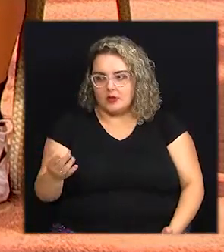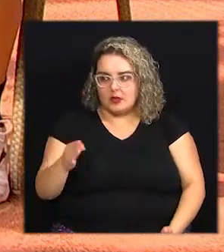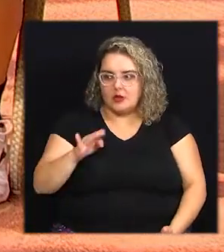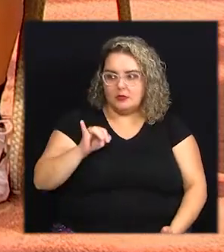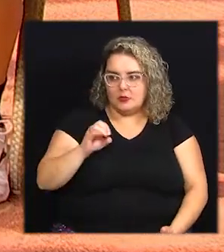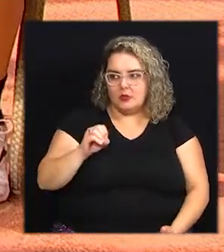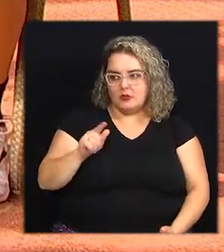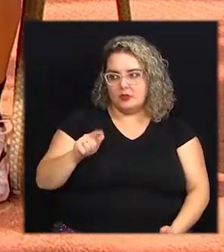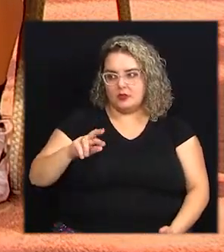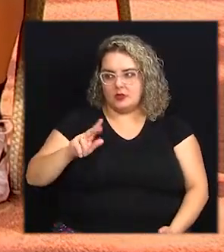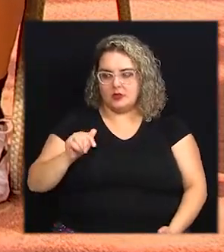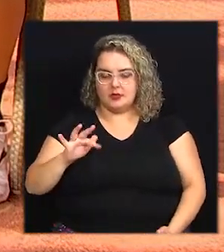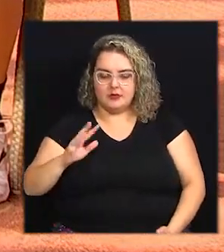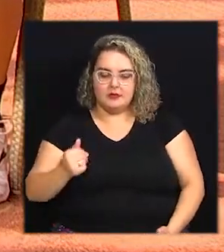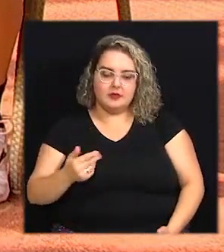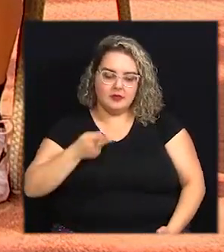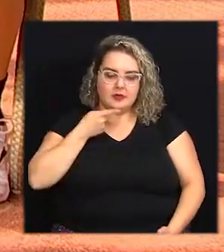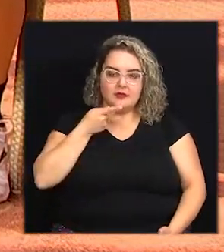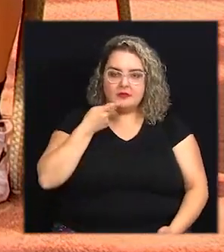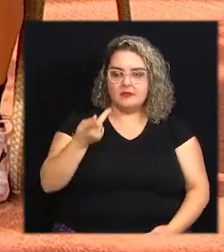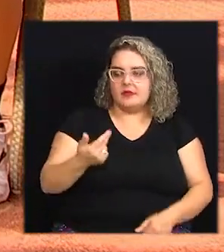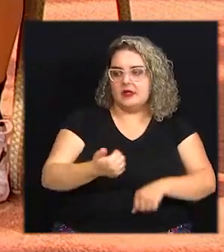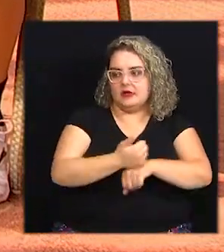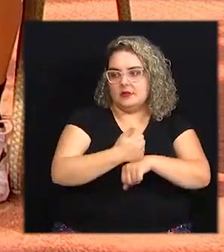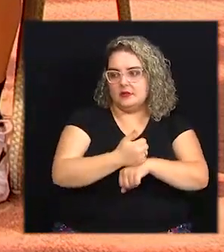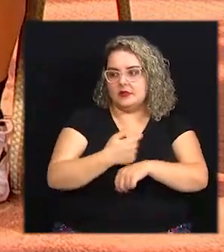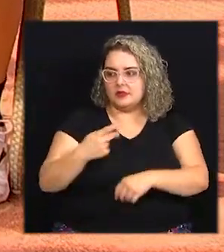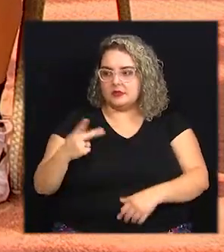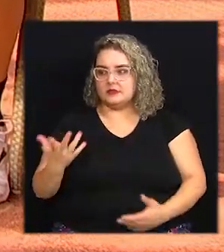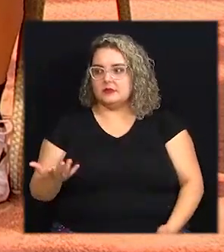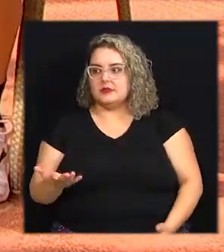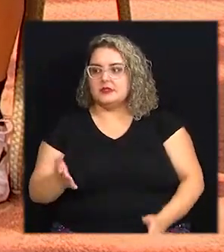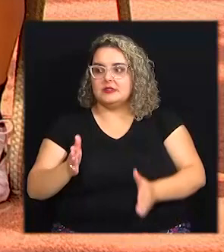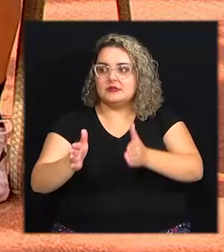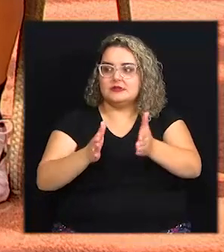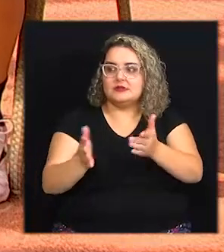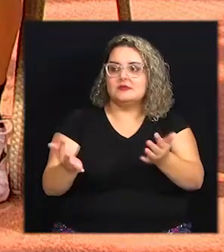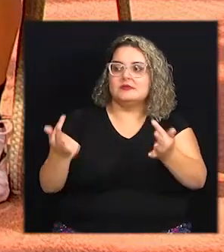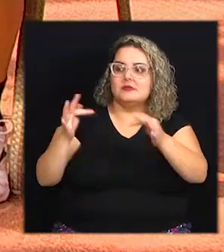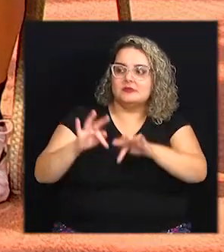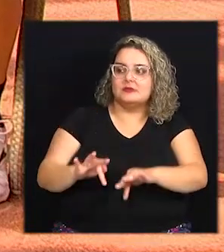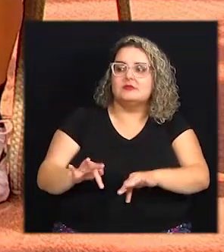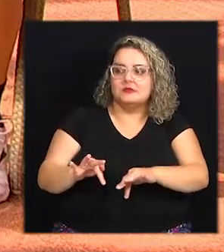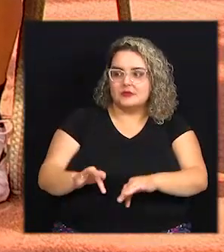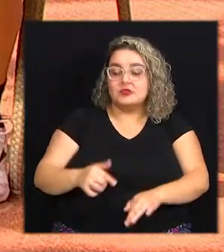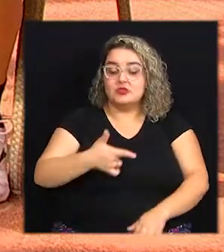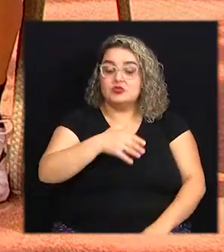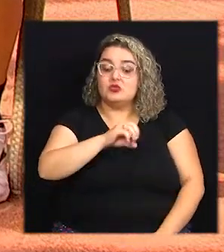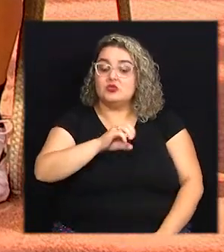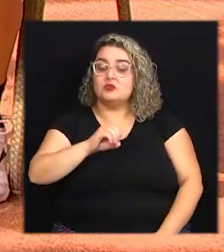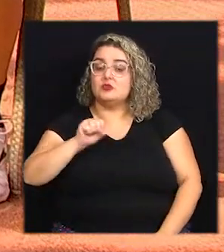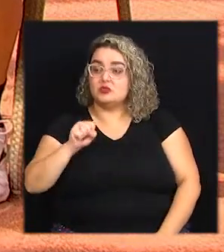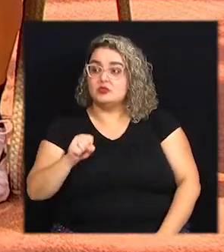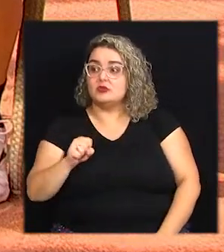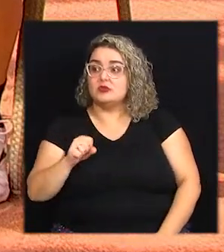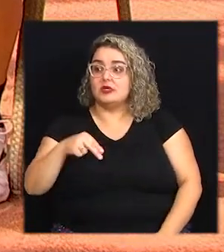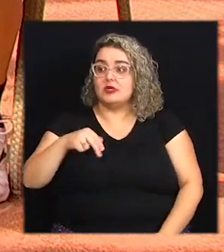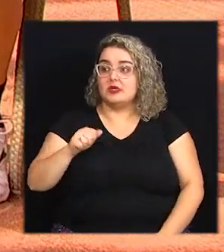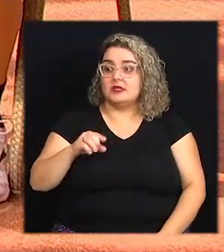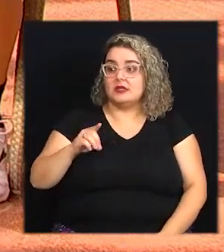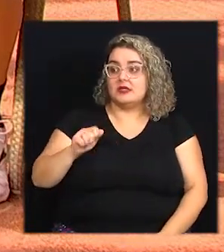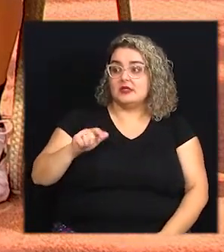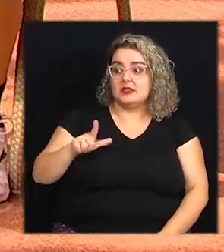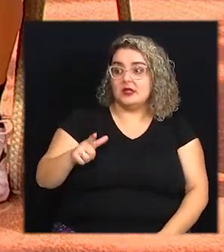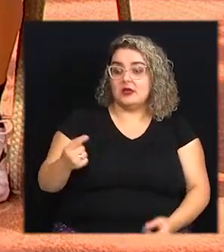que biografia do Nadal, porque fala do começo da carreira dele também, mas tem a passagem da final de Wimbledon de 2008, que foi entre